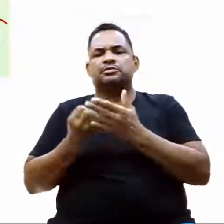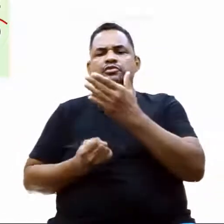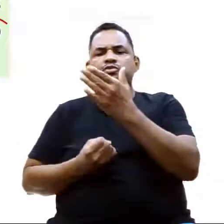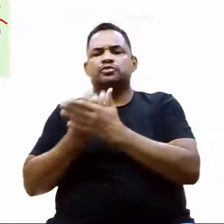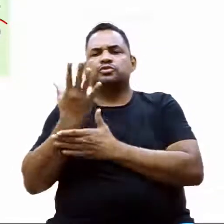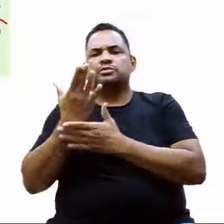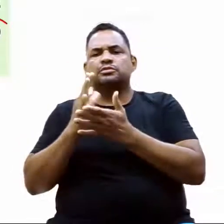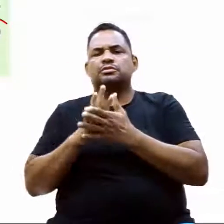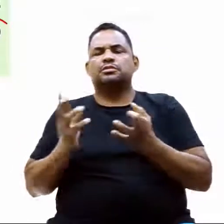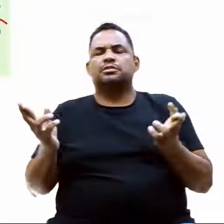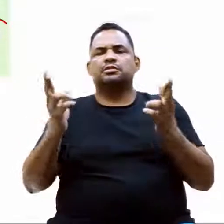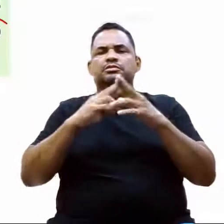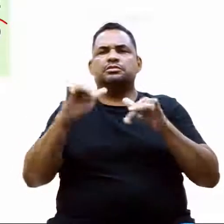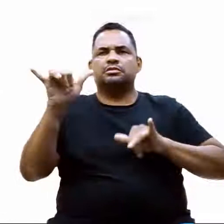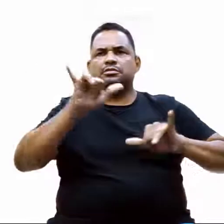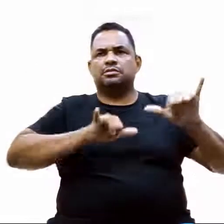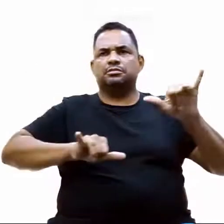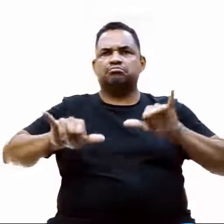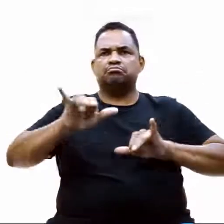na reação química, tá?